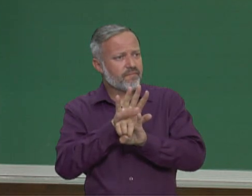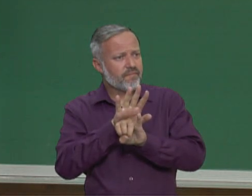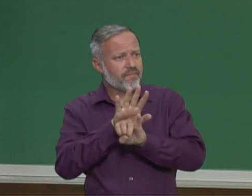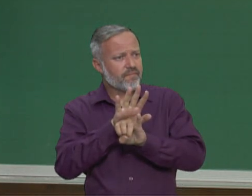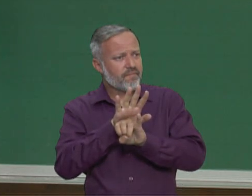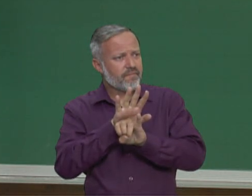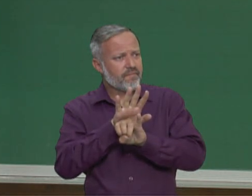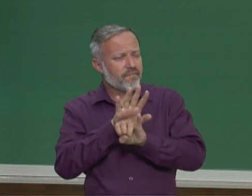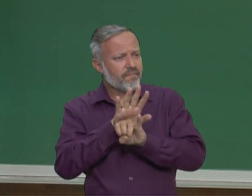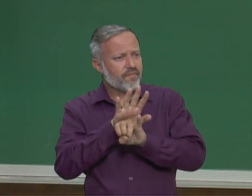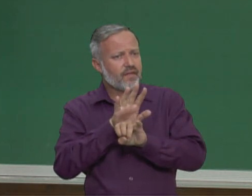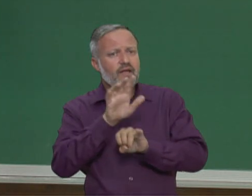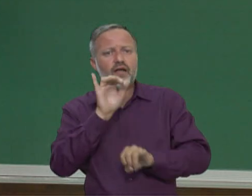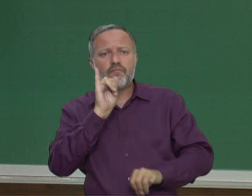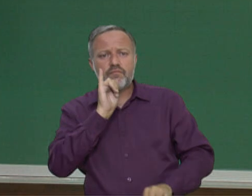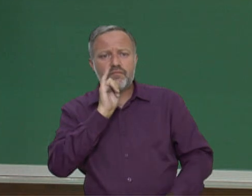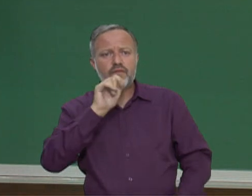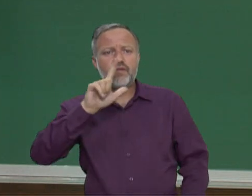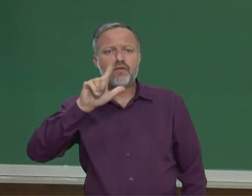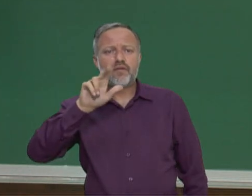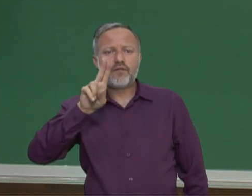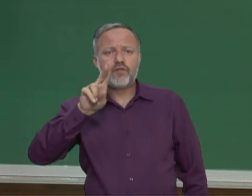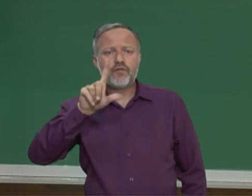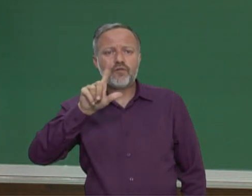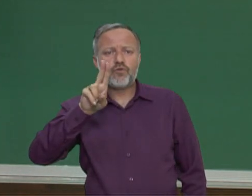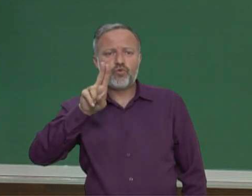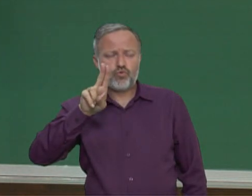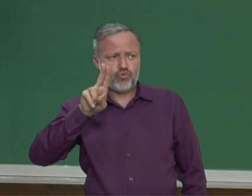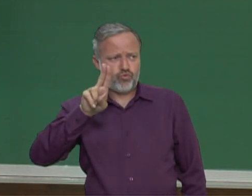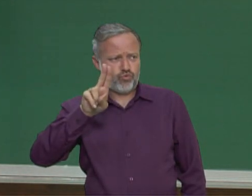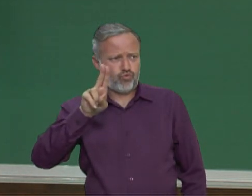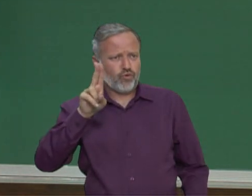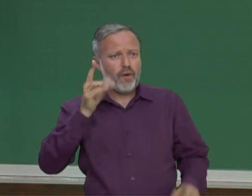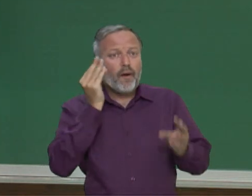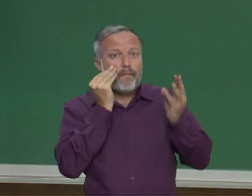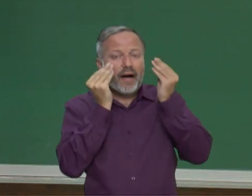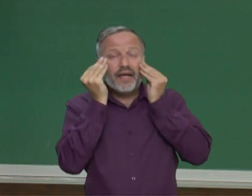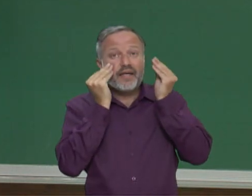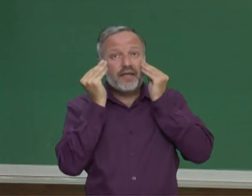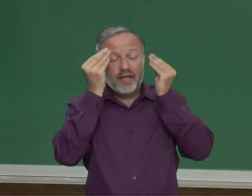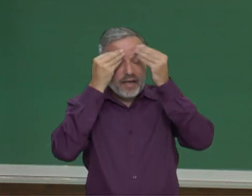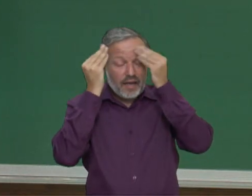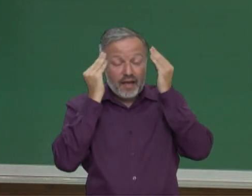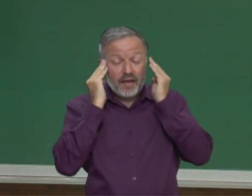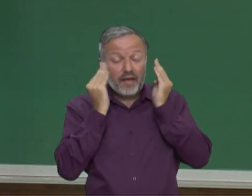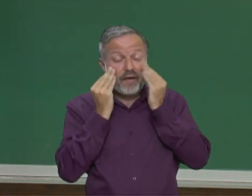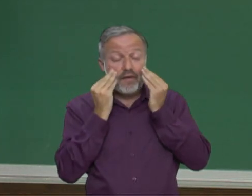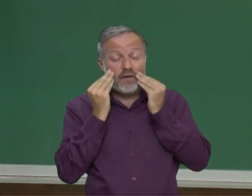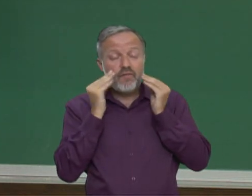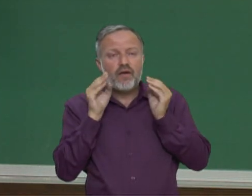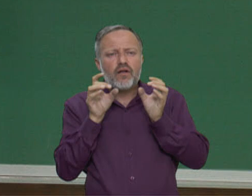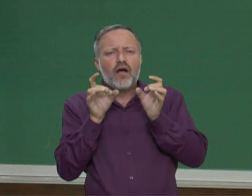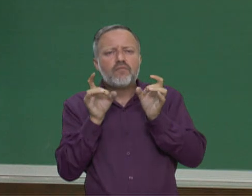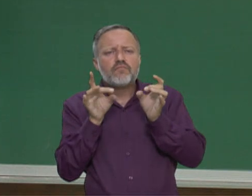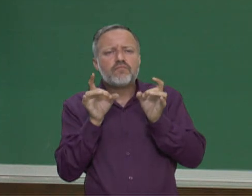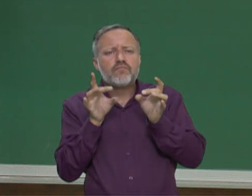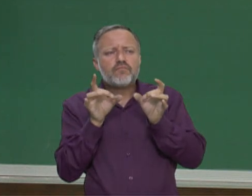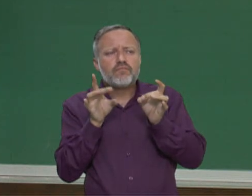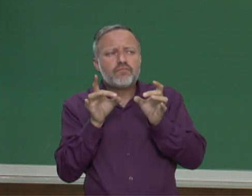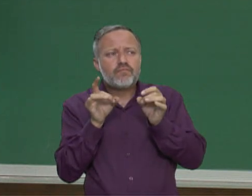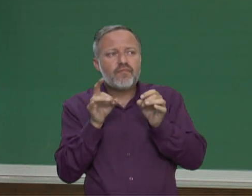vamos colocar lá a Lulu. A Lulu é uma famosa maquiadora, tá? Ela vai colocar lá uma promoção.